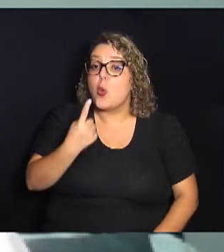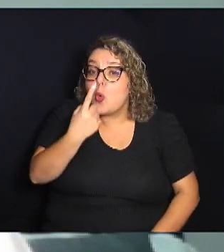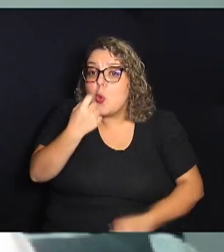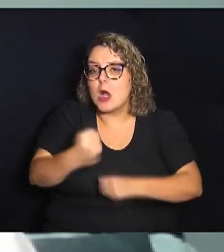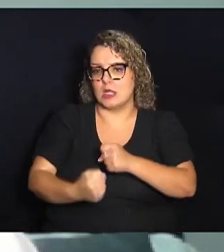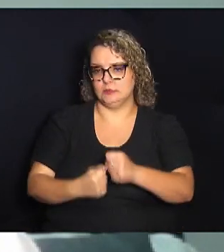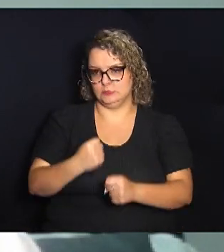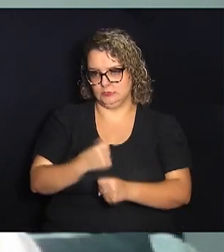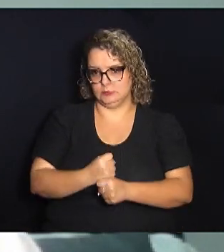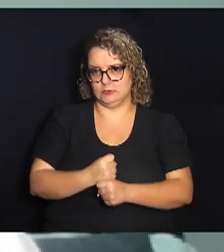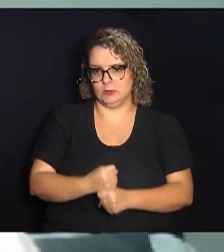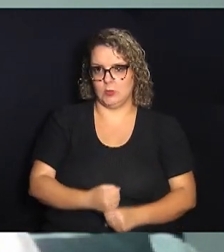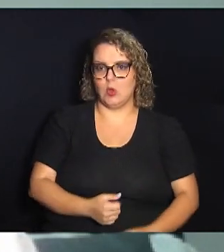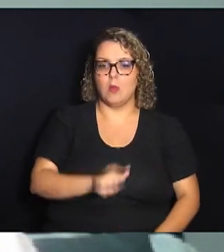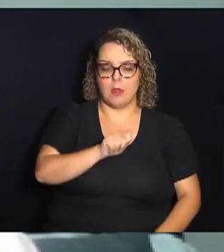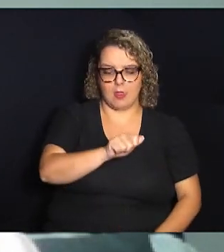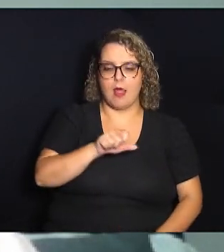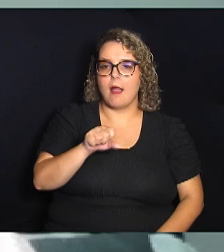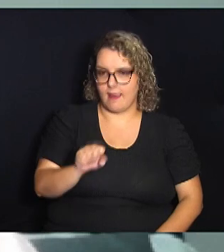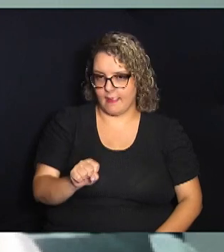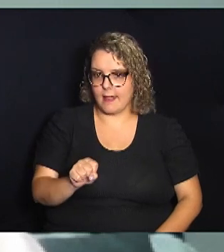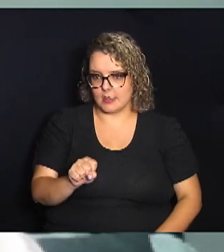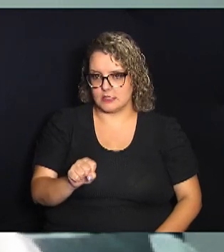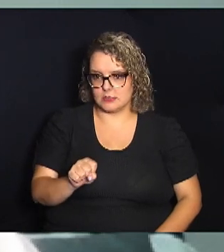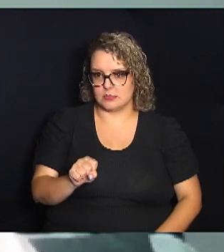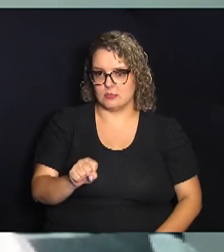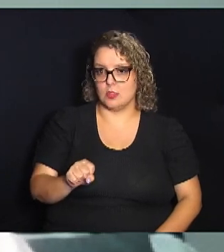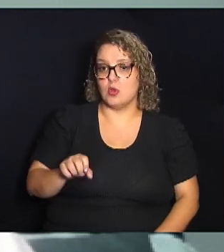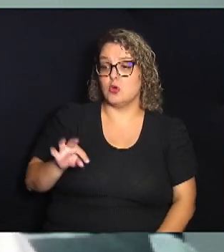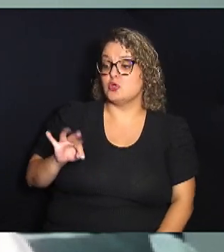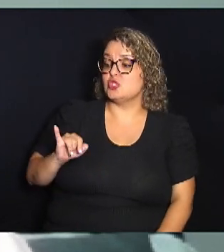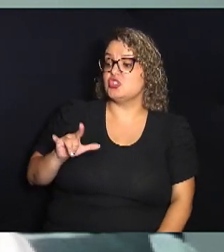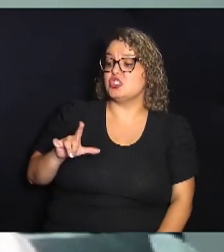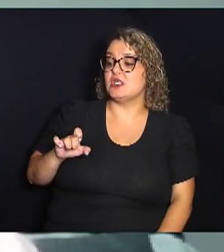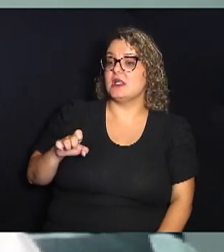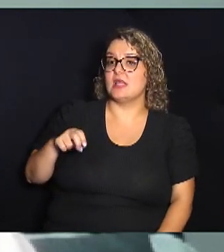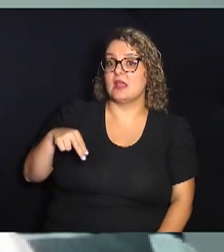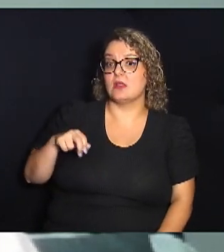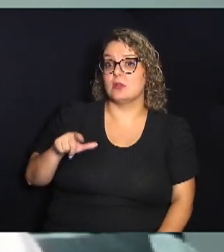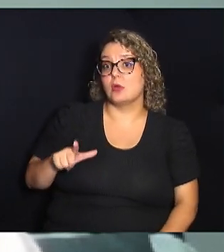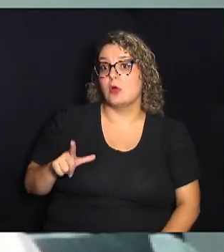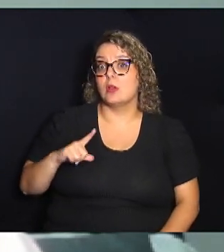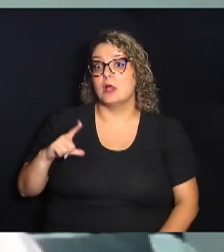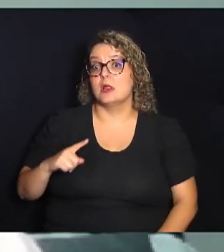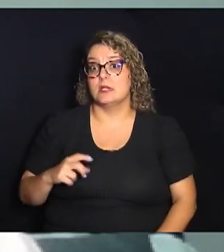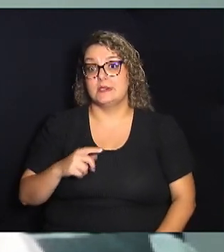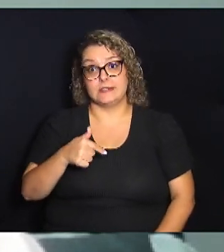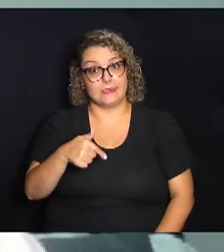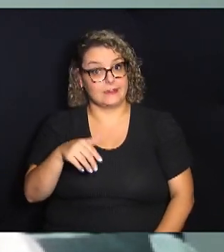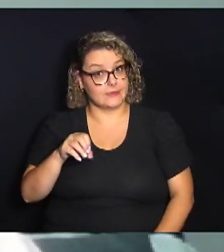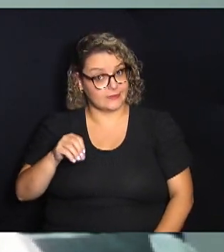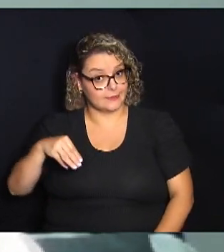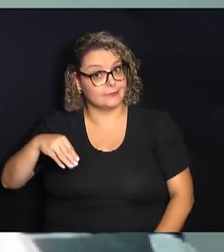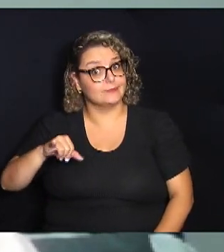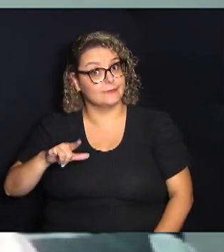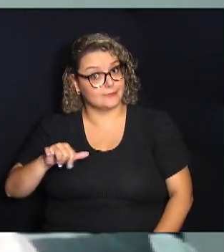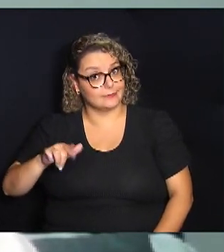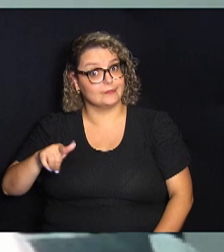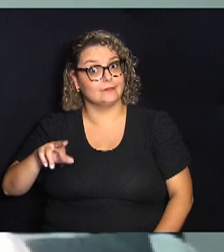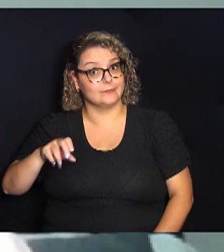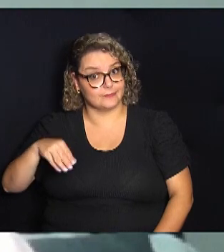Um AS, tá? Vou pegar um Tilenol, ele tem 750 miligramas. Eu estou